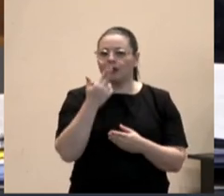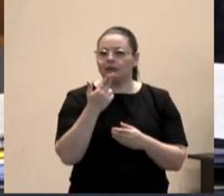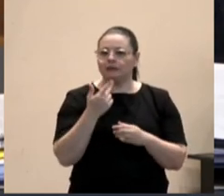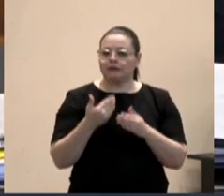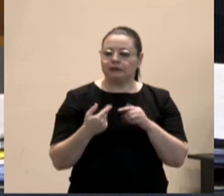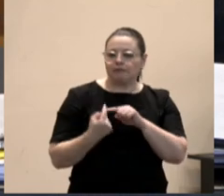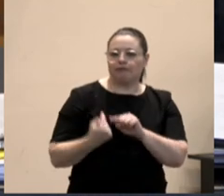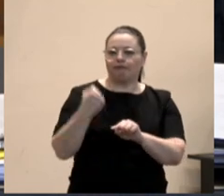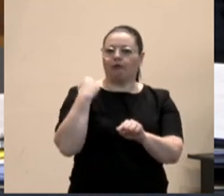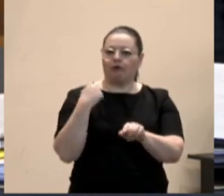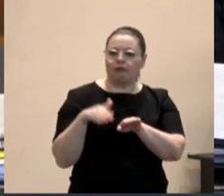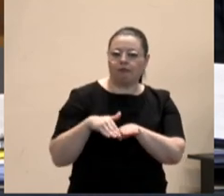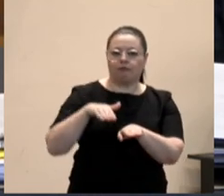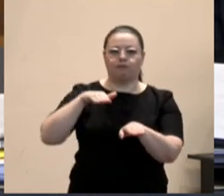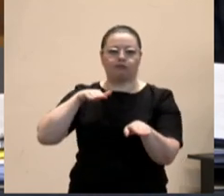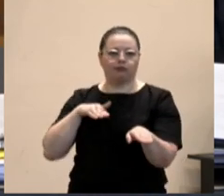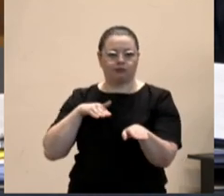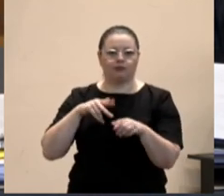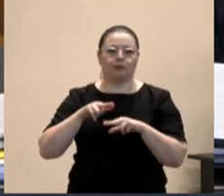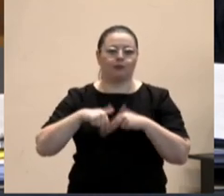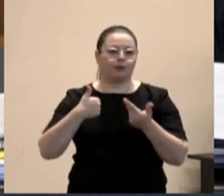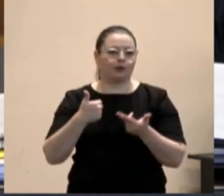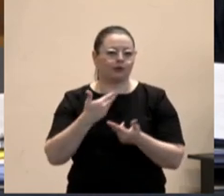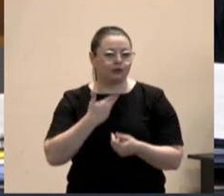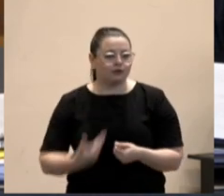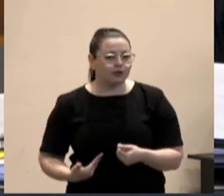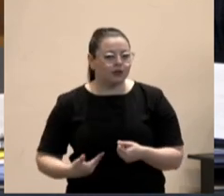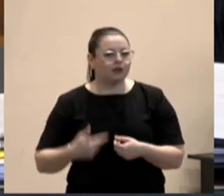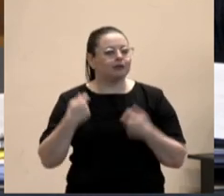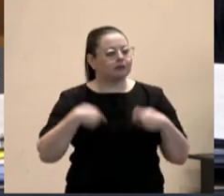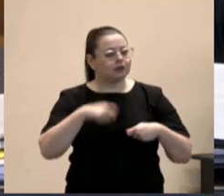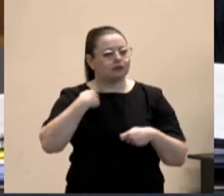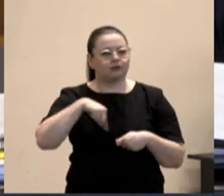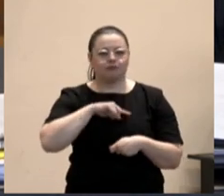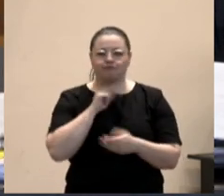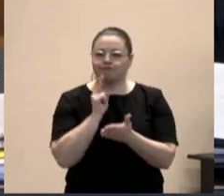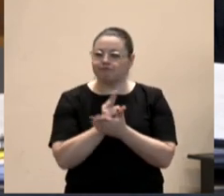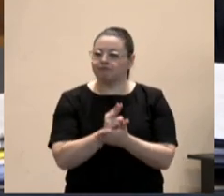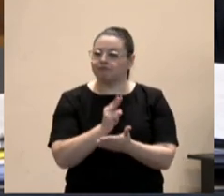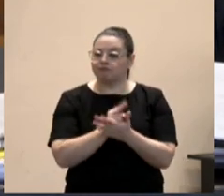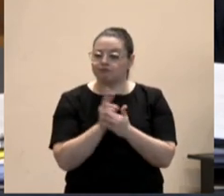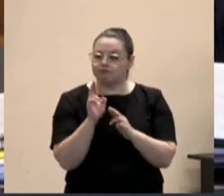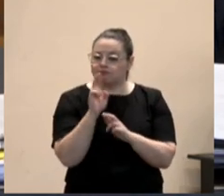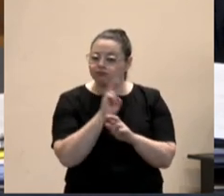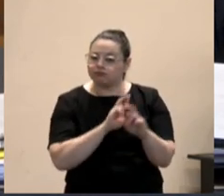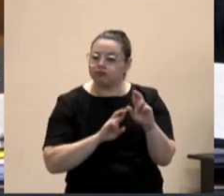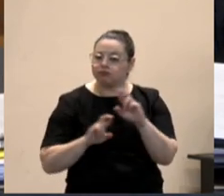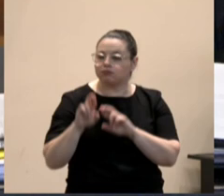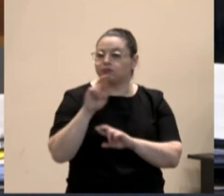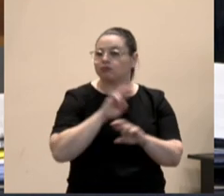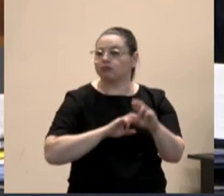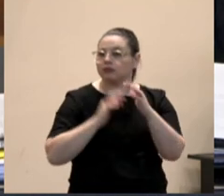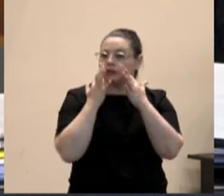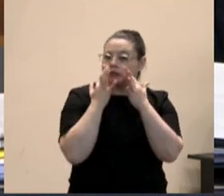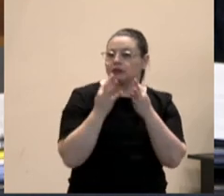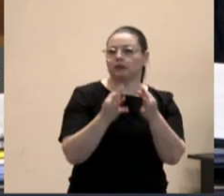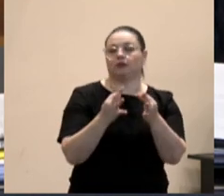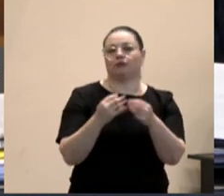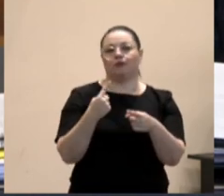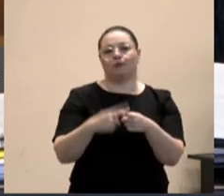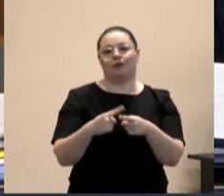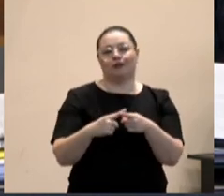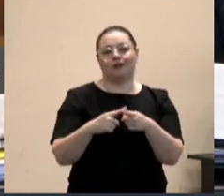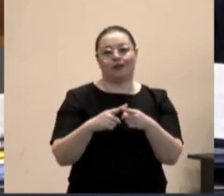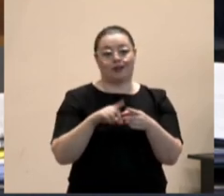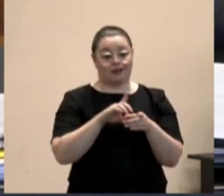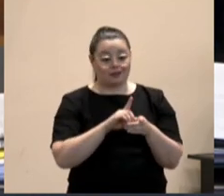retrocessos, não é? E a gente tem que estar vigilante. Vigilante porque é na democracia